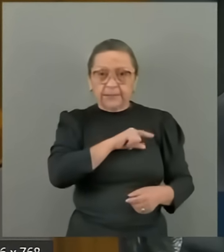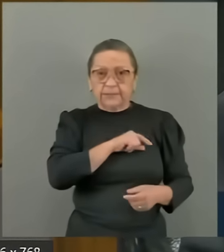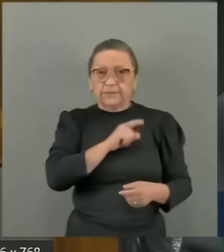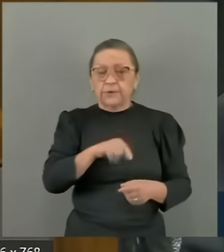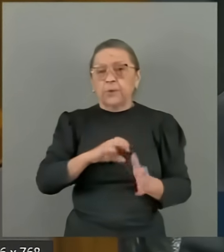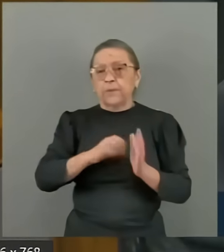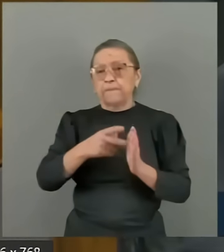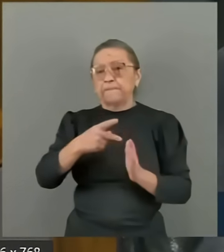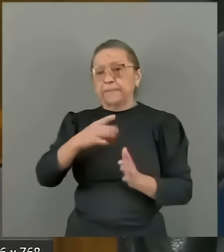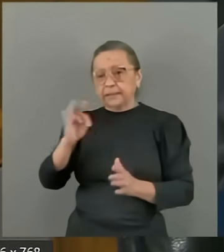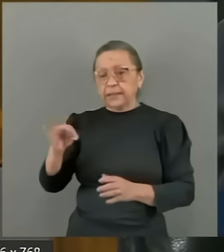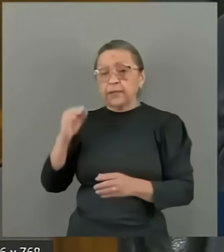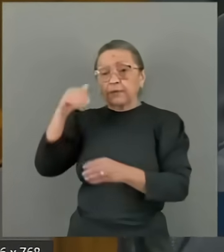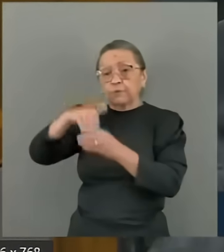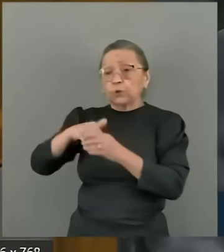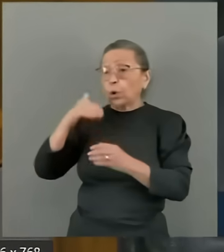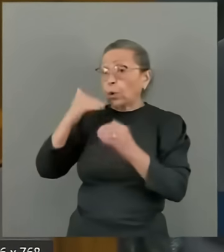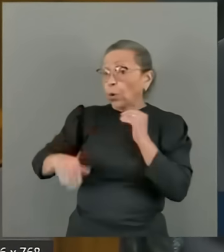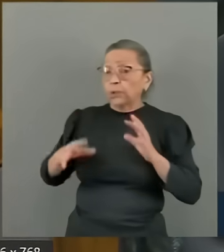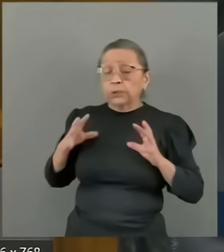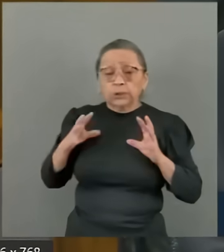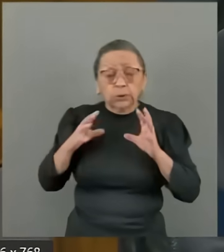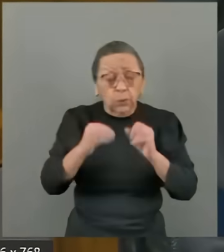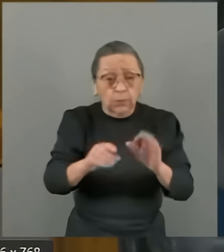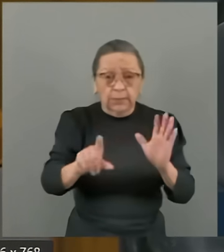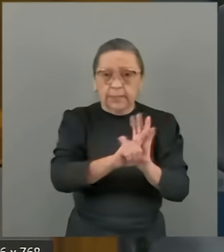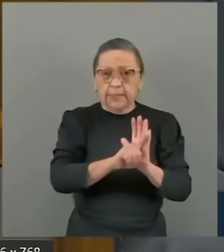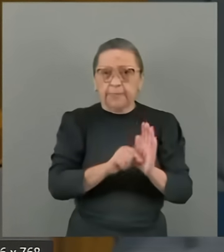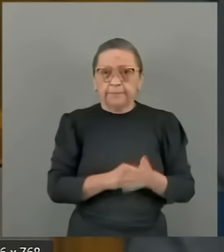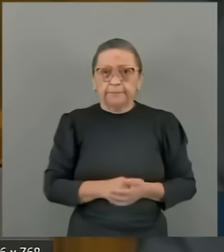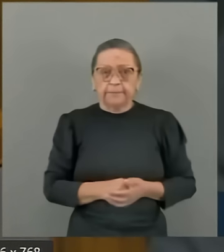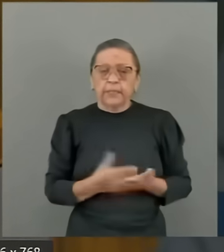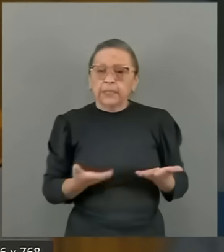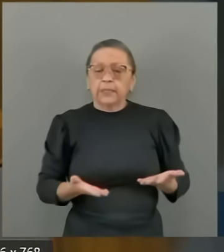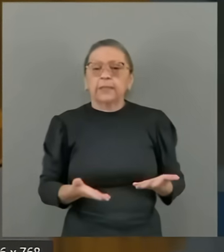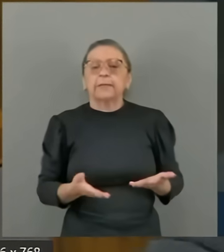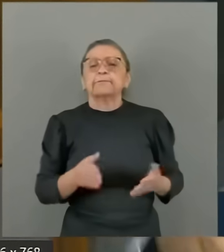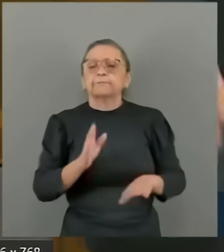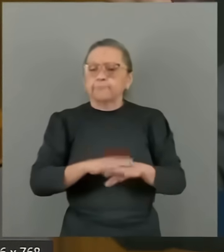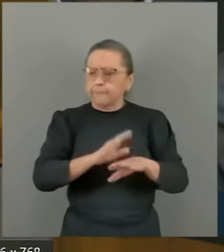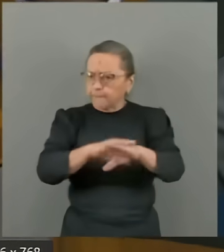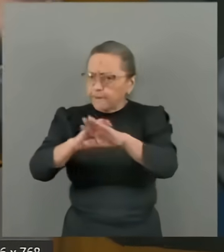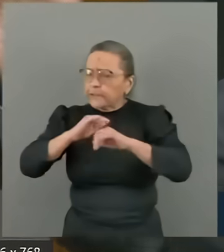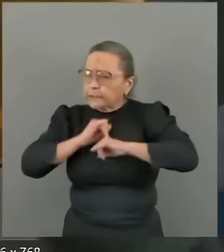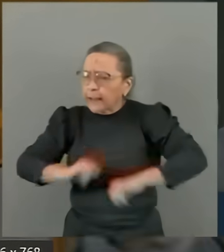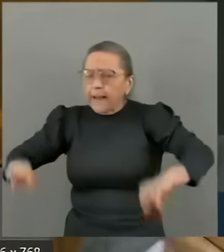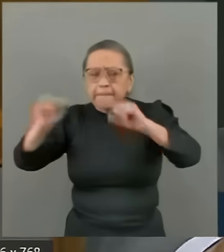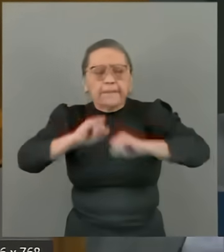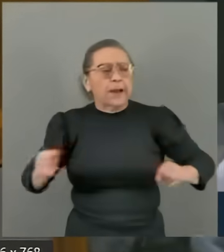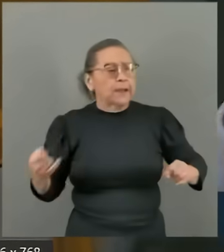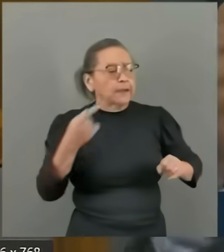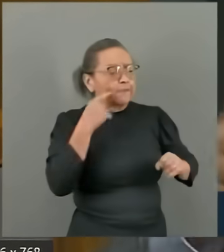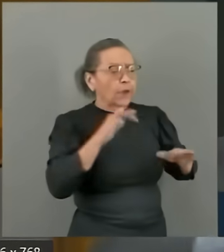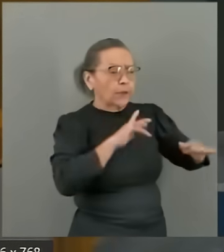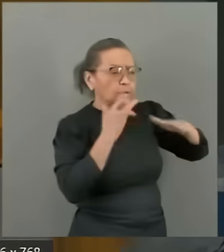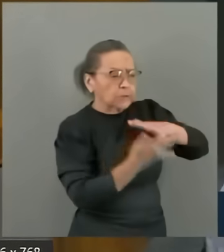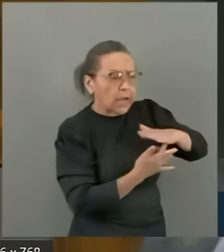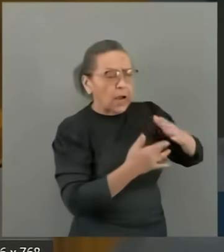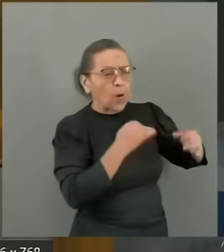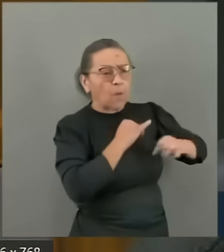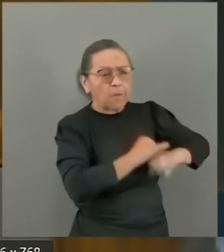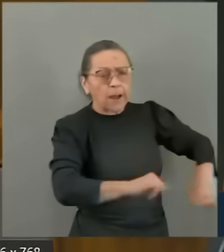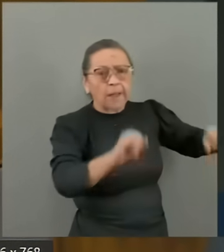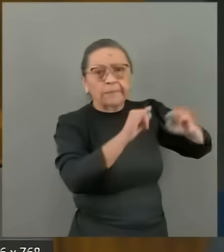dos Trabalhadores, que votou contra toda a lei. Né? E fez campanha contra, e foi para a rede social, e inclusive